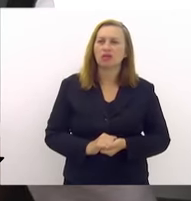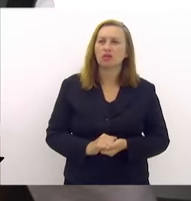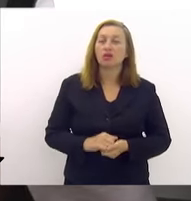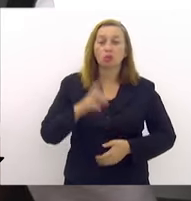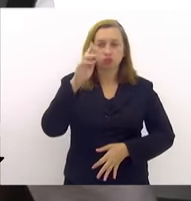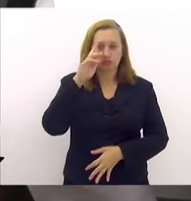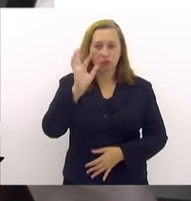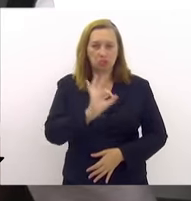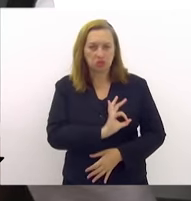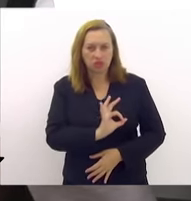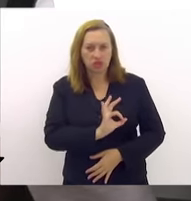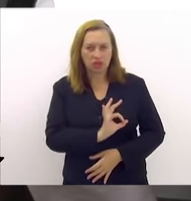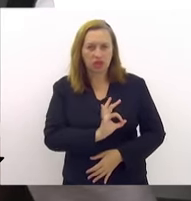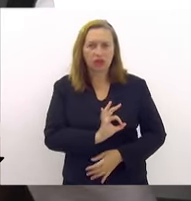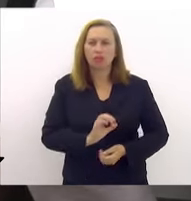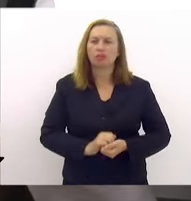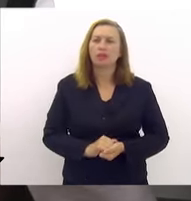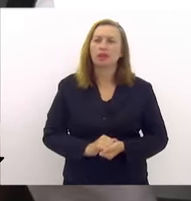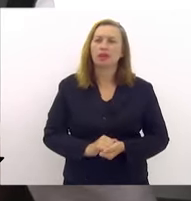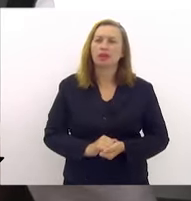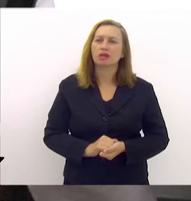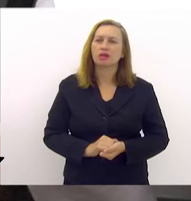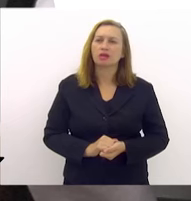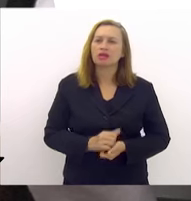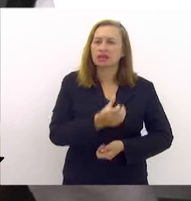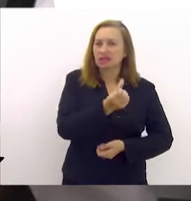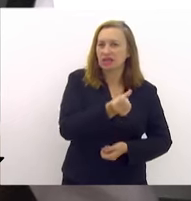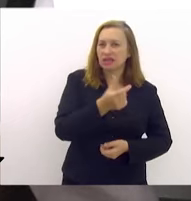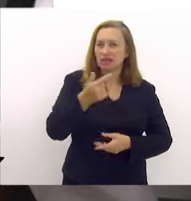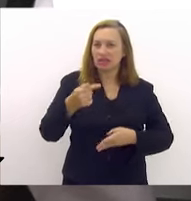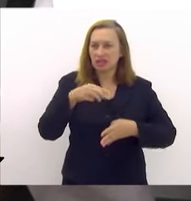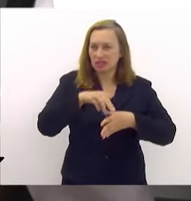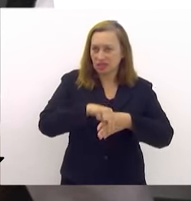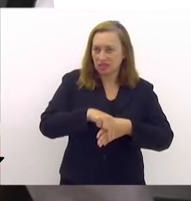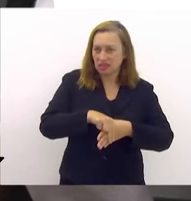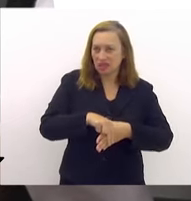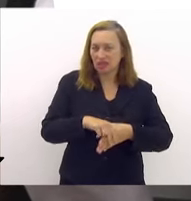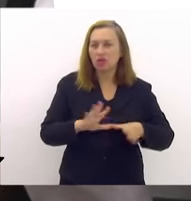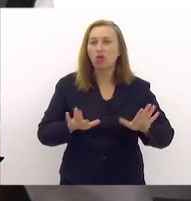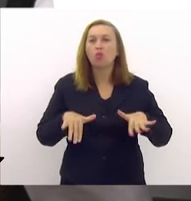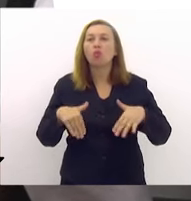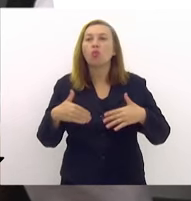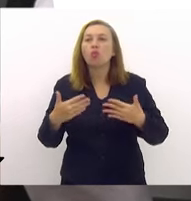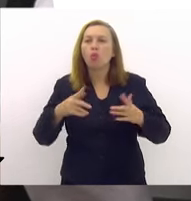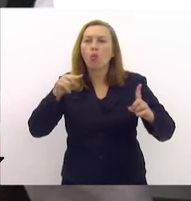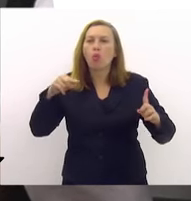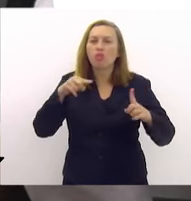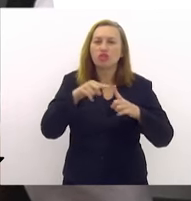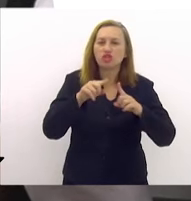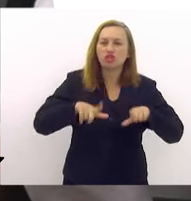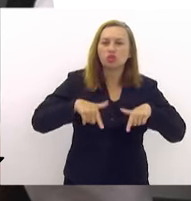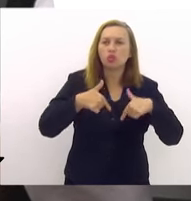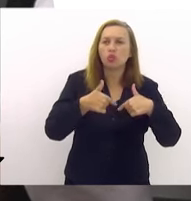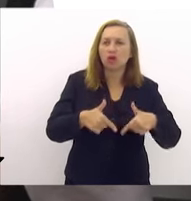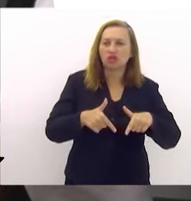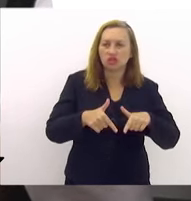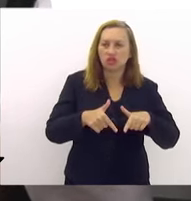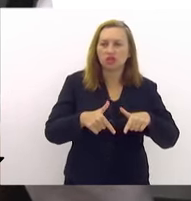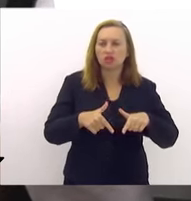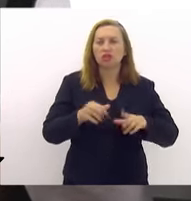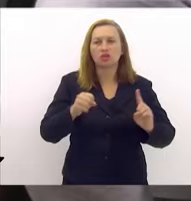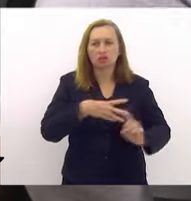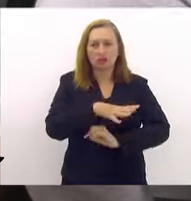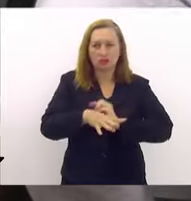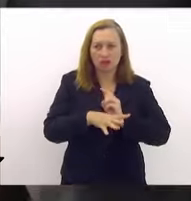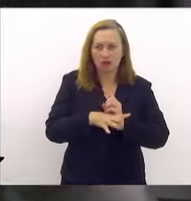policial, para estar aqui, deveria dizer qual é a natureza da ação social que pode demandar isso.